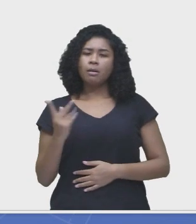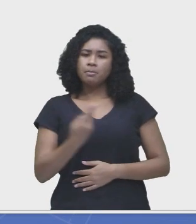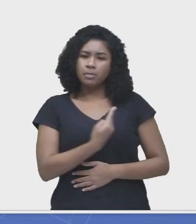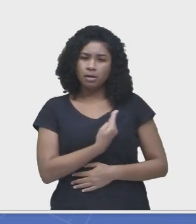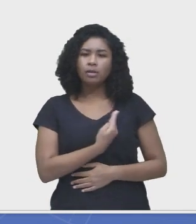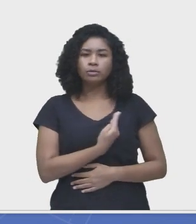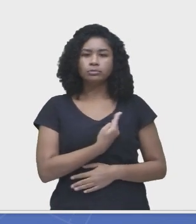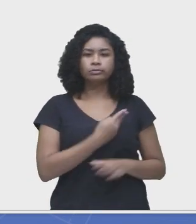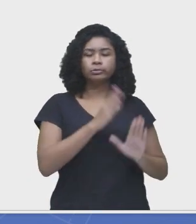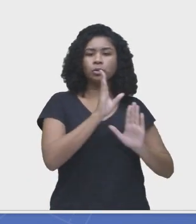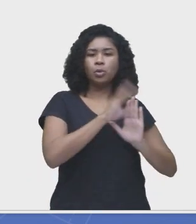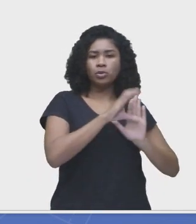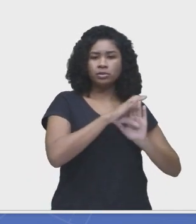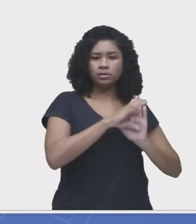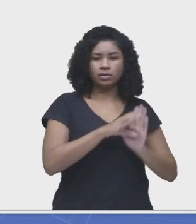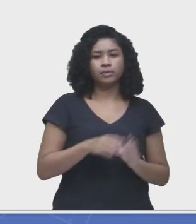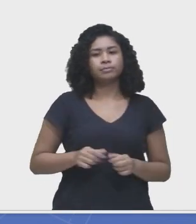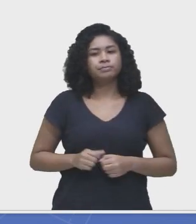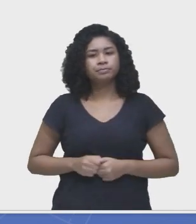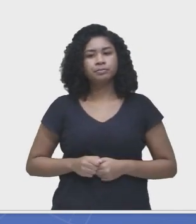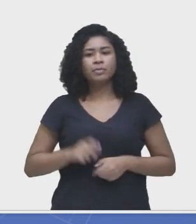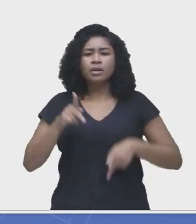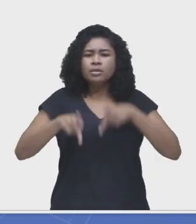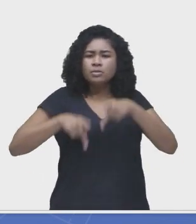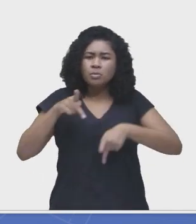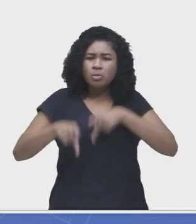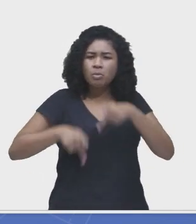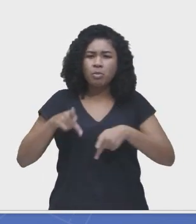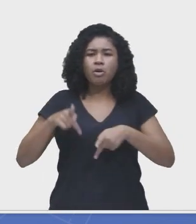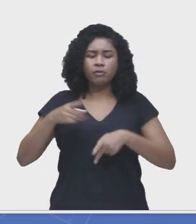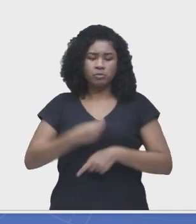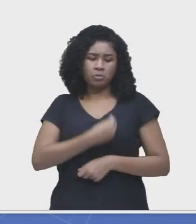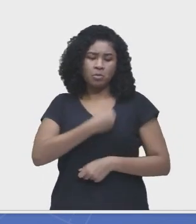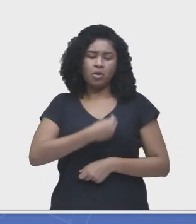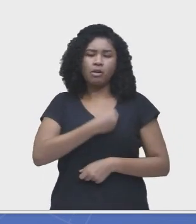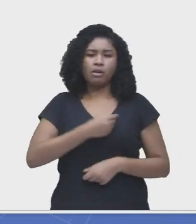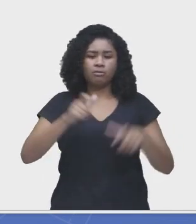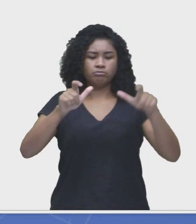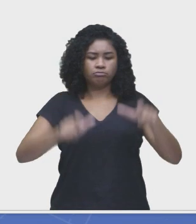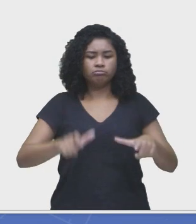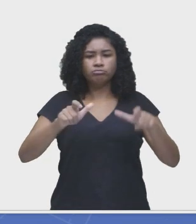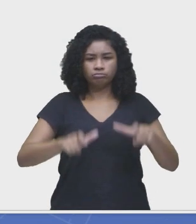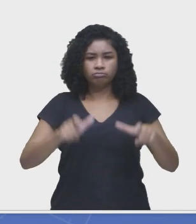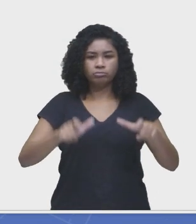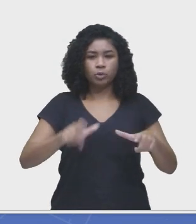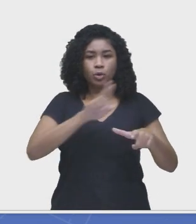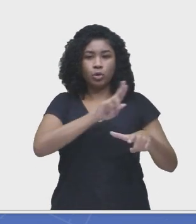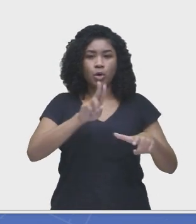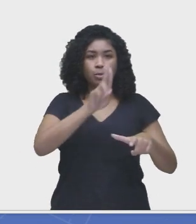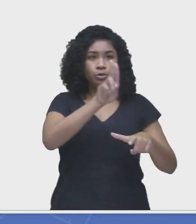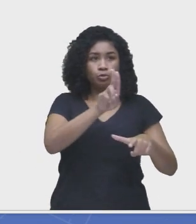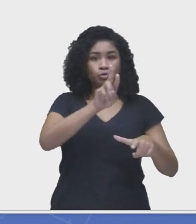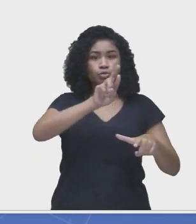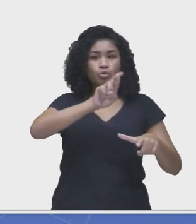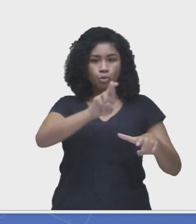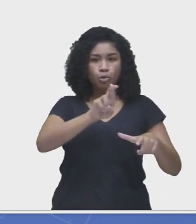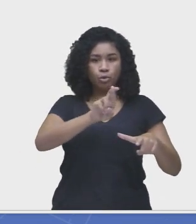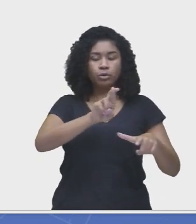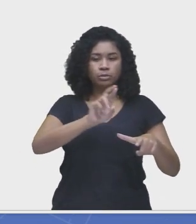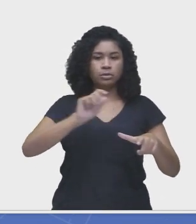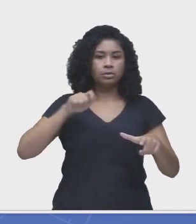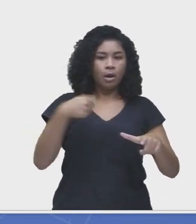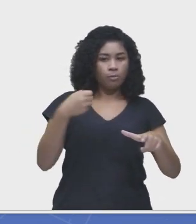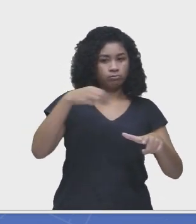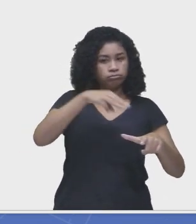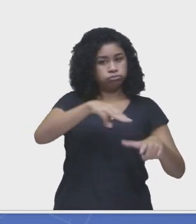O povo hebreu ocupou durante muito tempo uma região perto de Ur, na Mesopotâmia. Opa! Os meus alunos